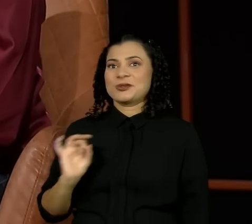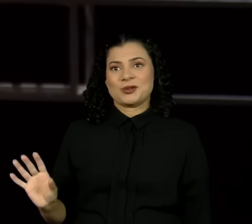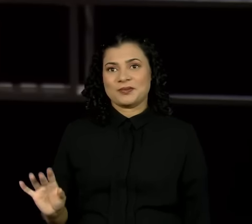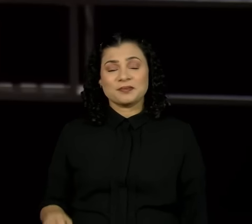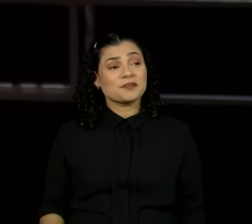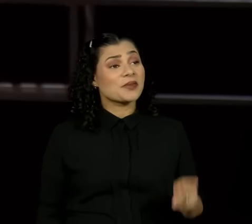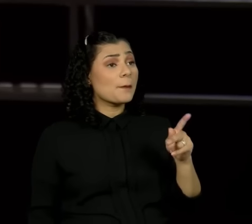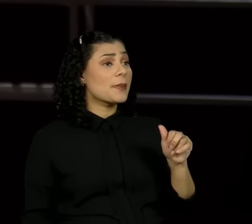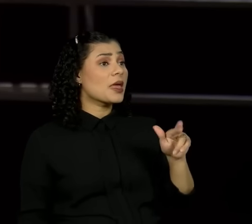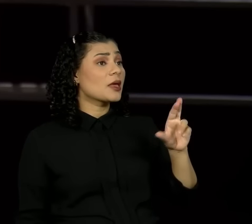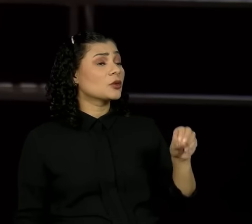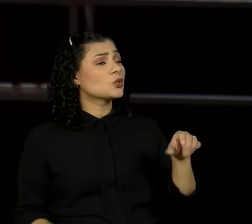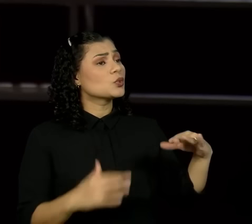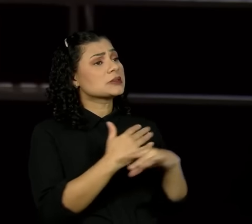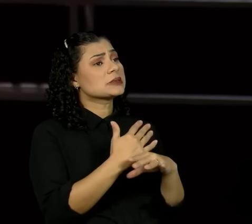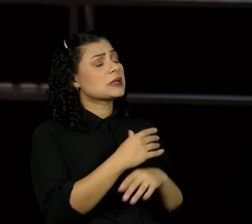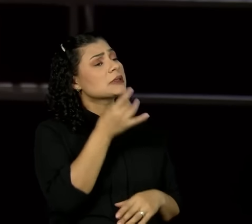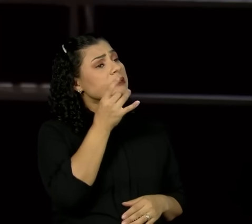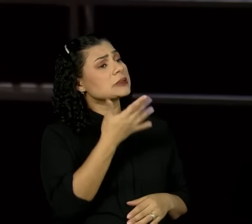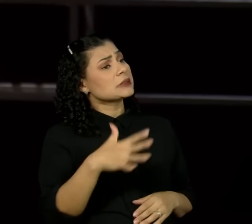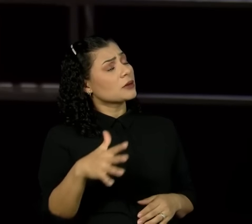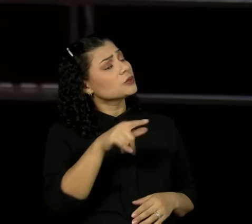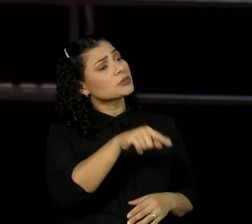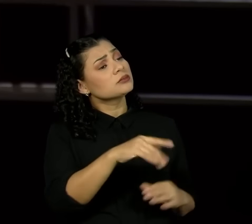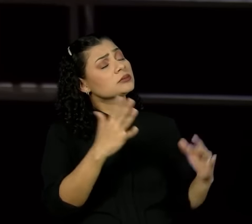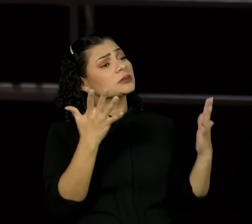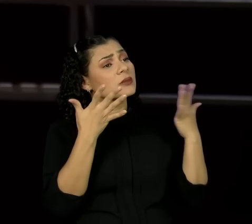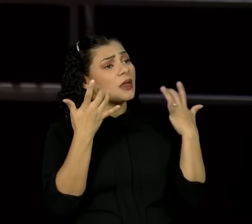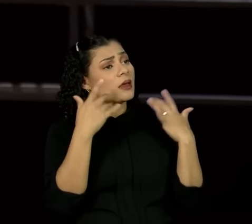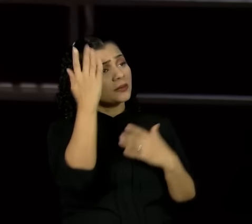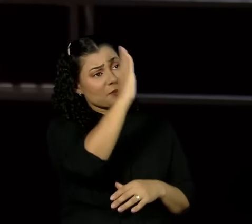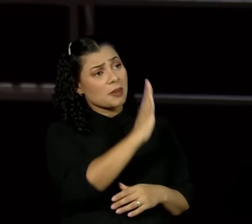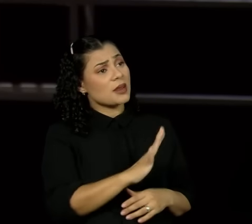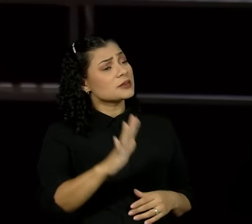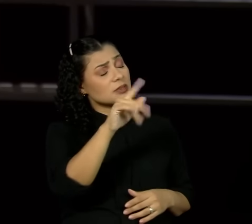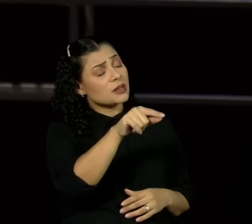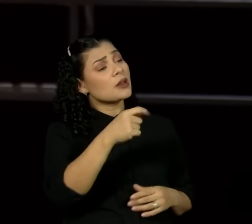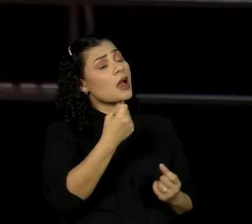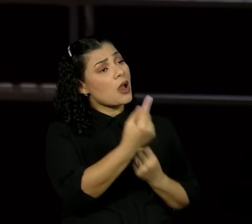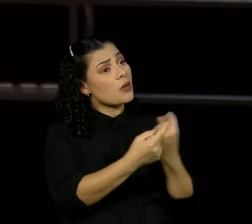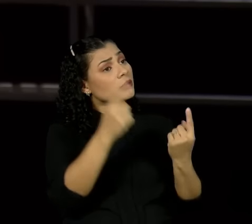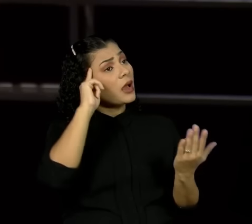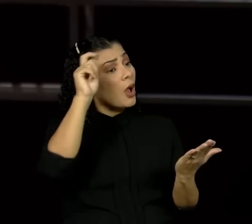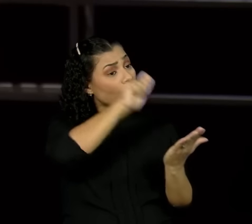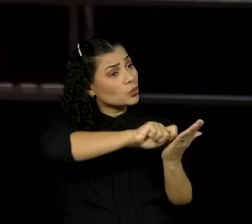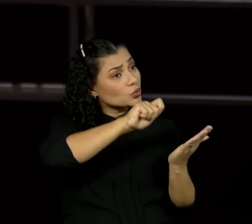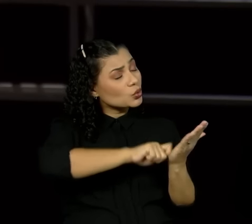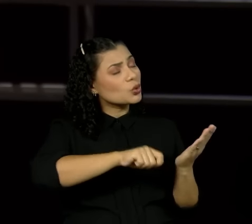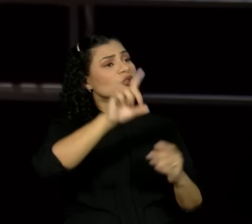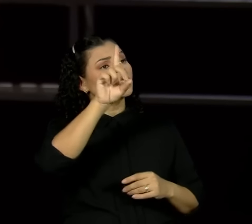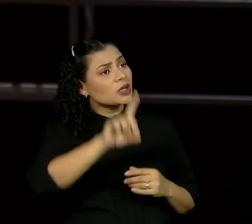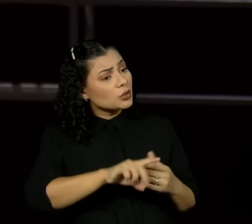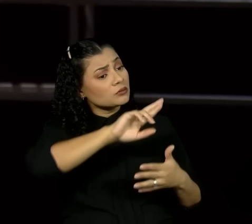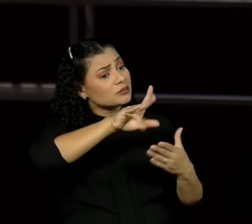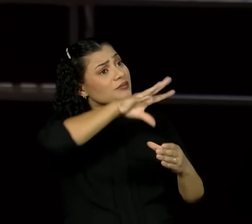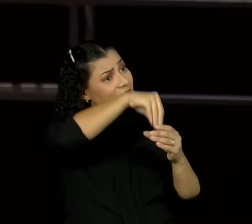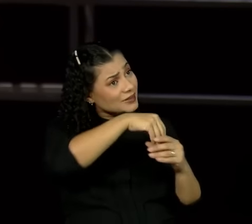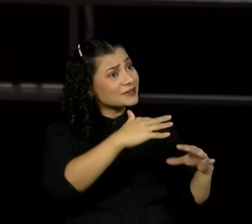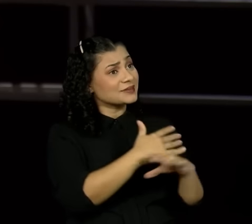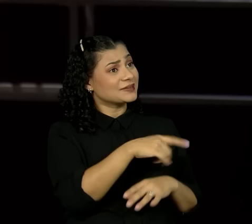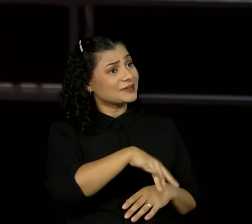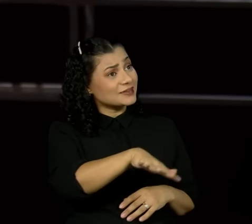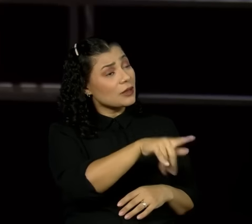Pedro, e a cidade de Santos foi um grande celeiro do teatro brasileiro, né? Muitos atores, autores e diretores surgiram por lá e você